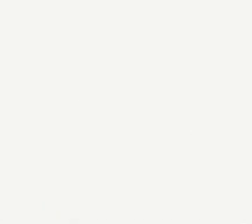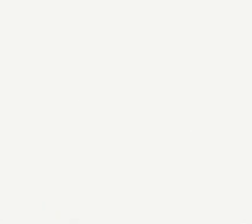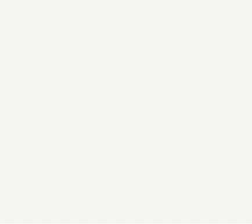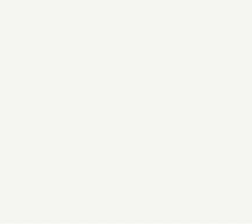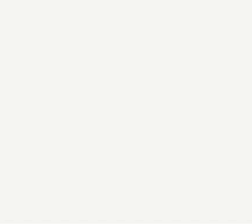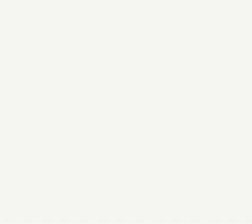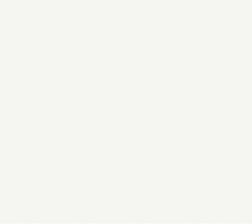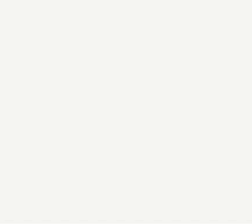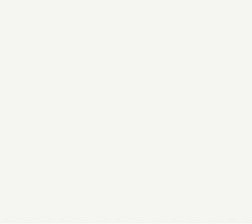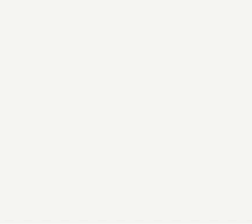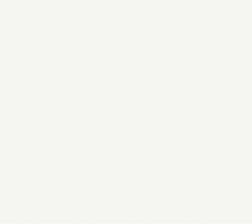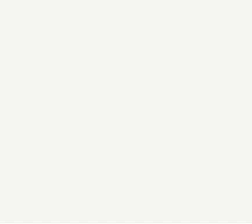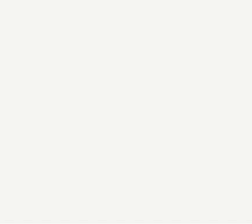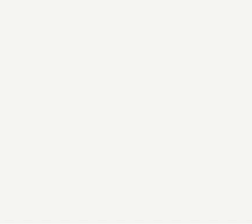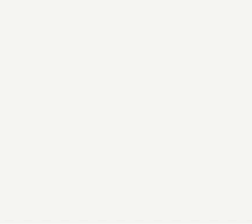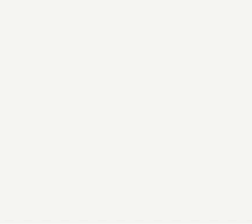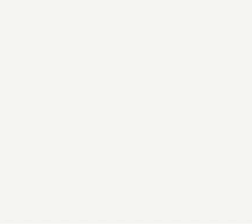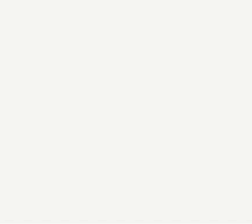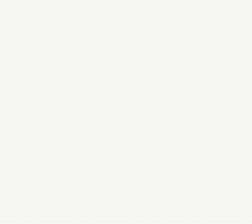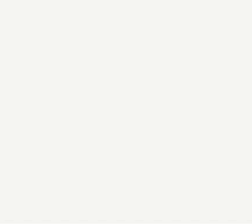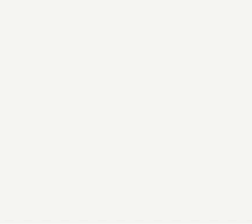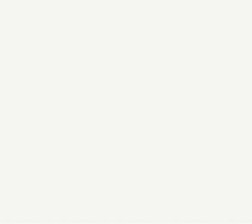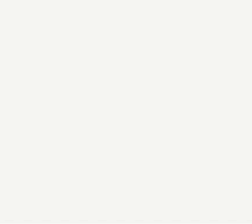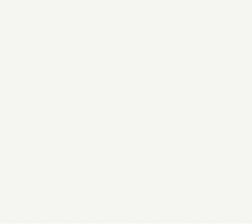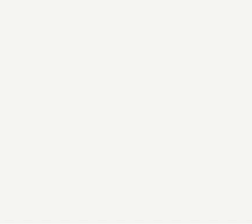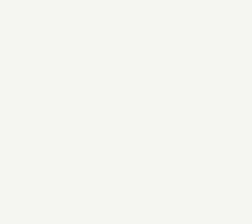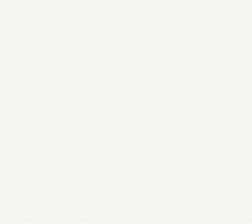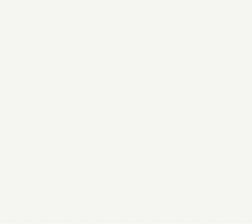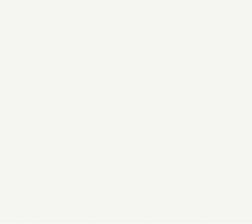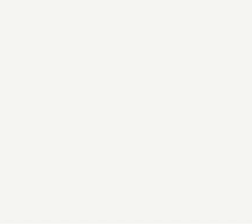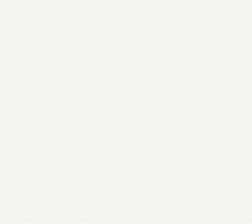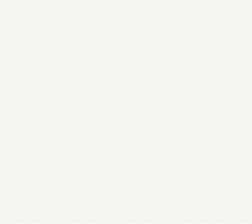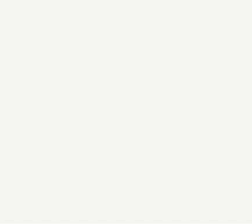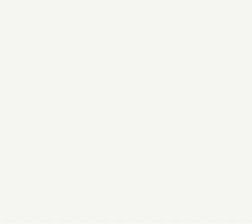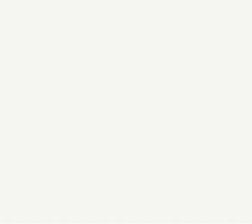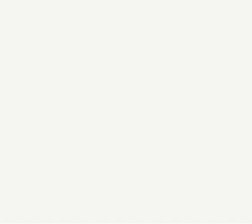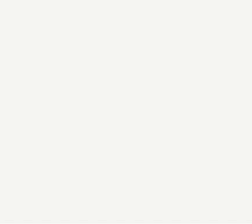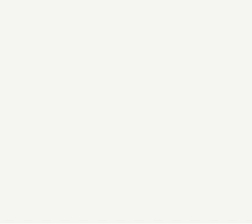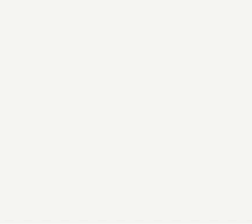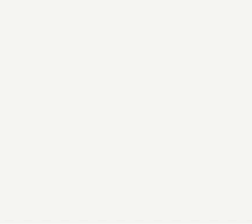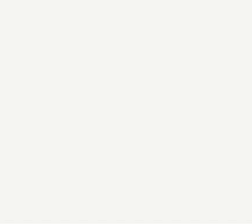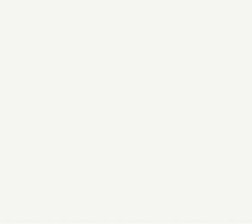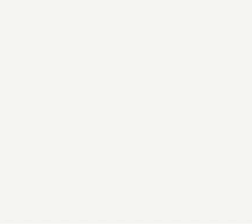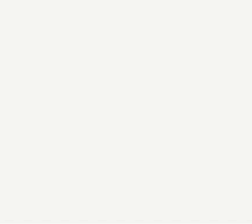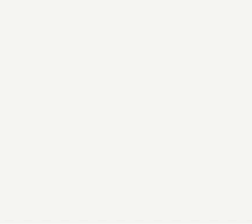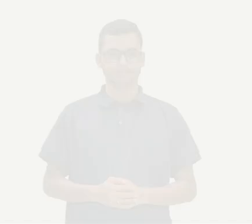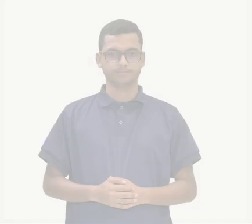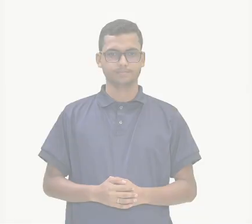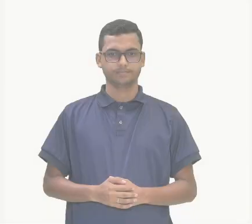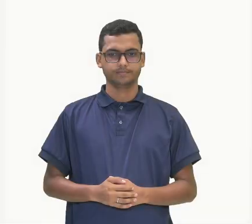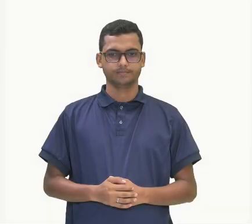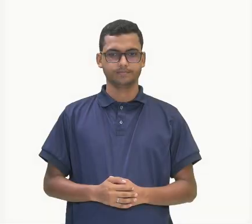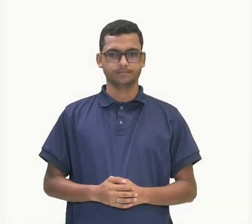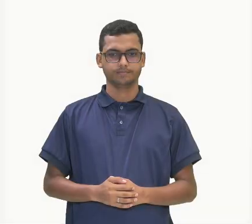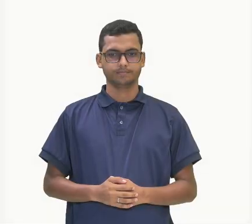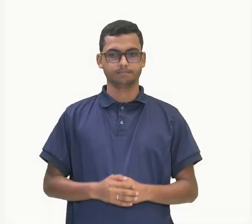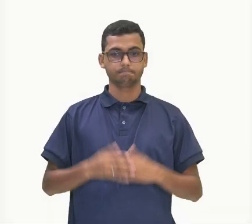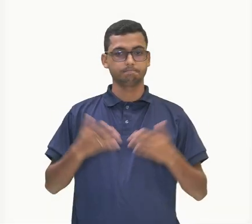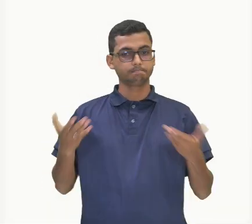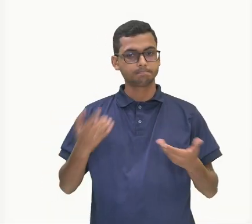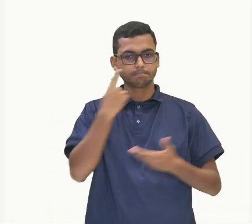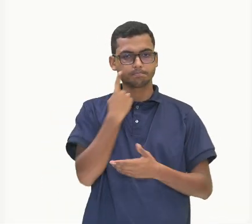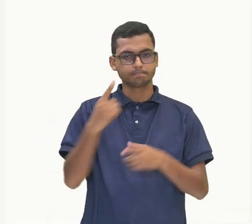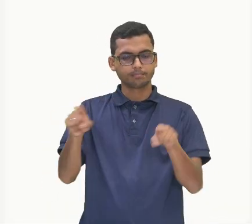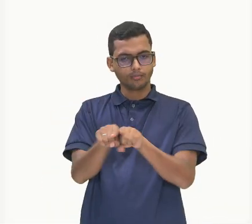18.391. Então, essa é a maneira correta de se trabalhar ali com